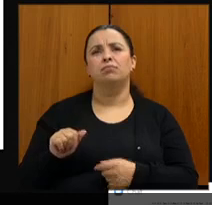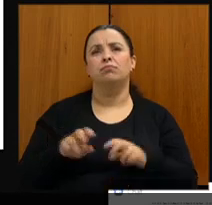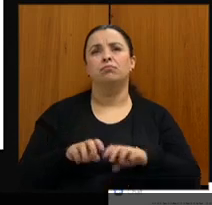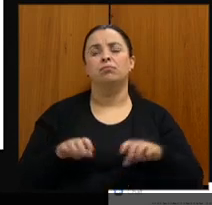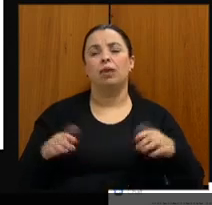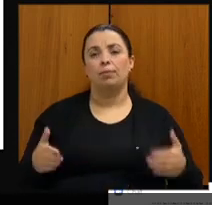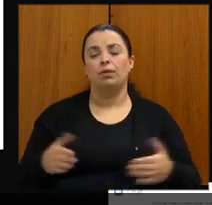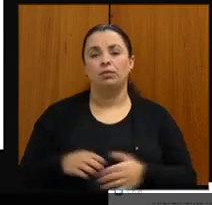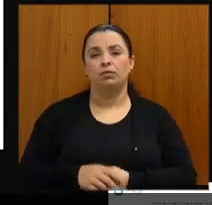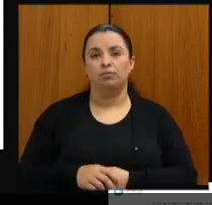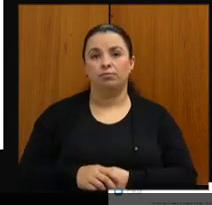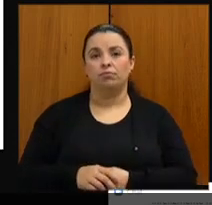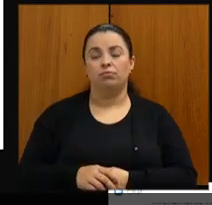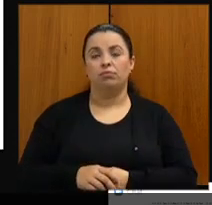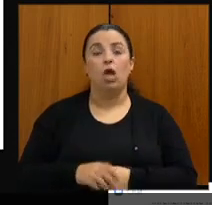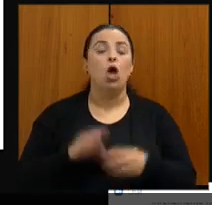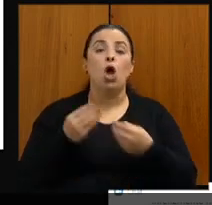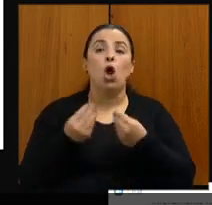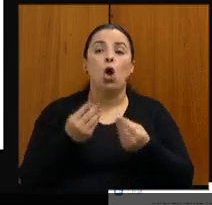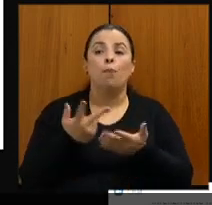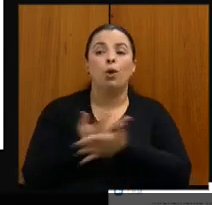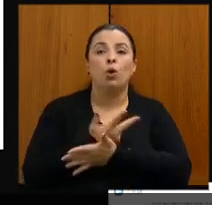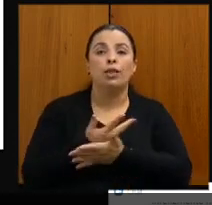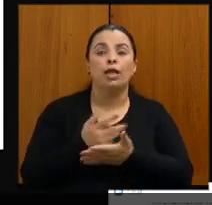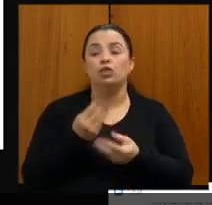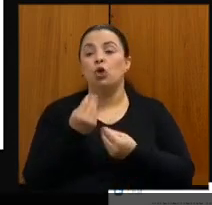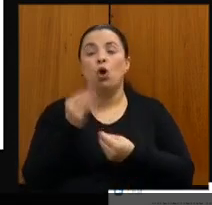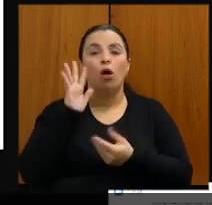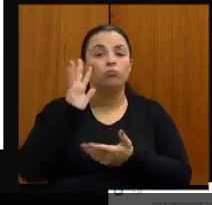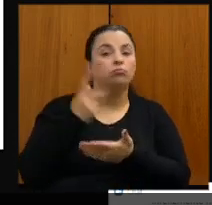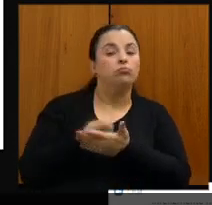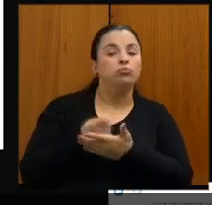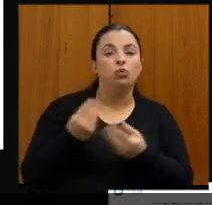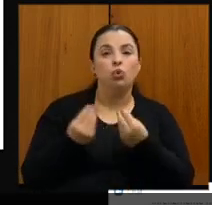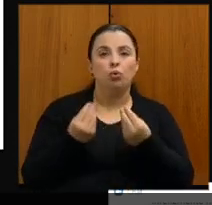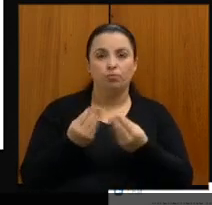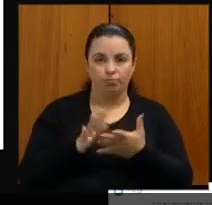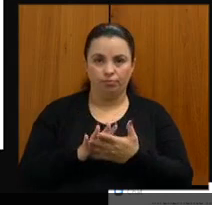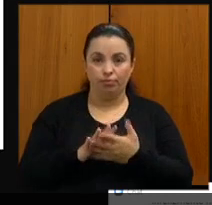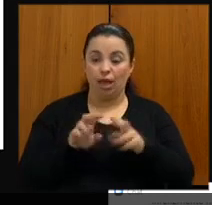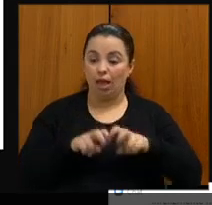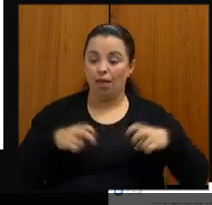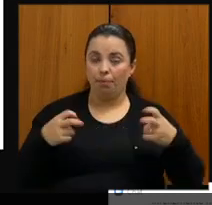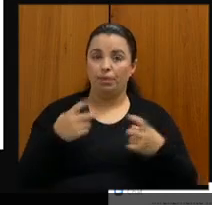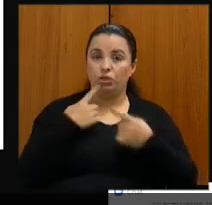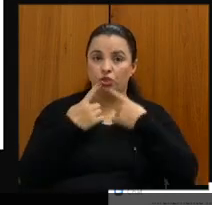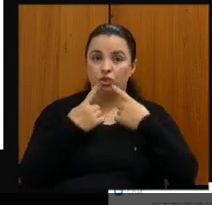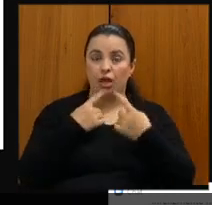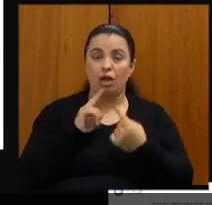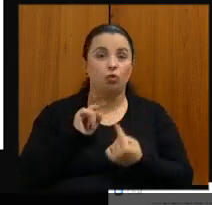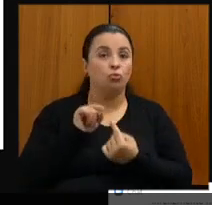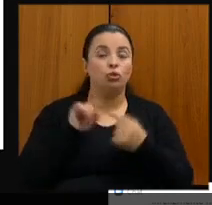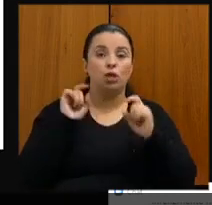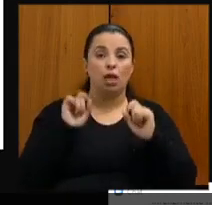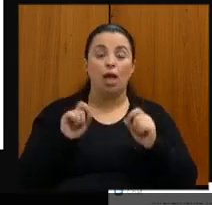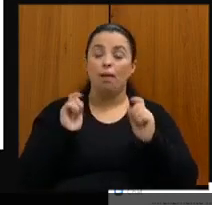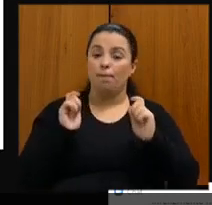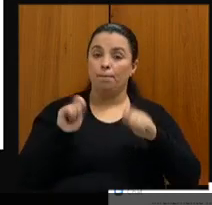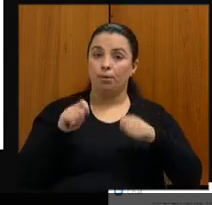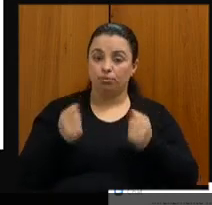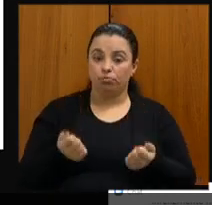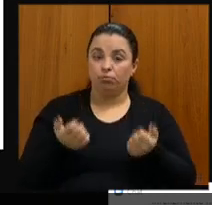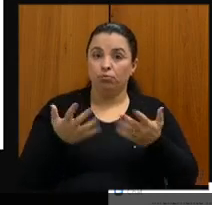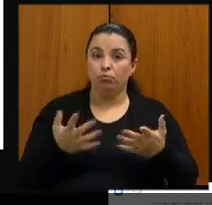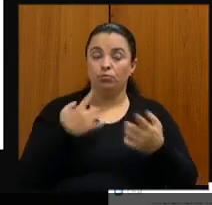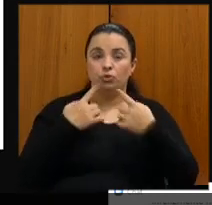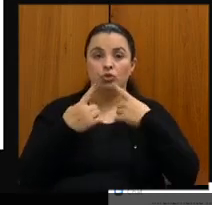decisões como as decisões são tomadas a missão da mesa de diálogo é possibilitar o diálogo EA comunicação